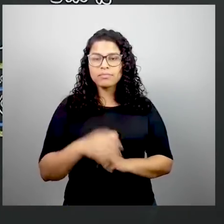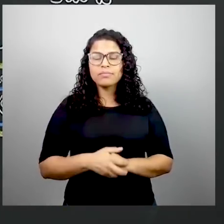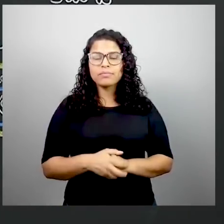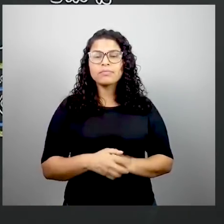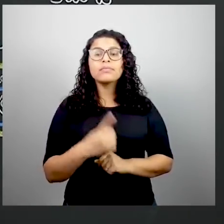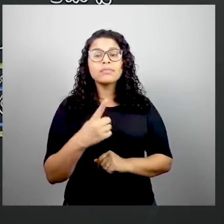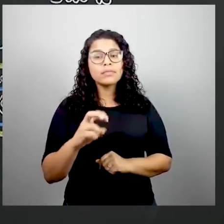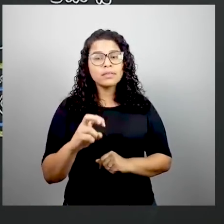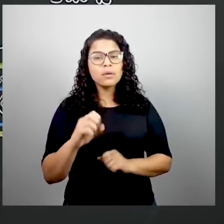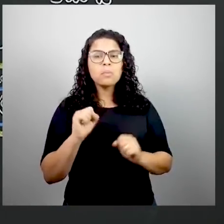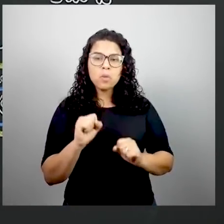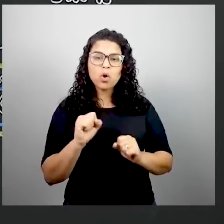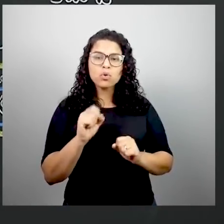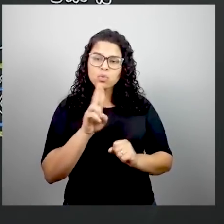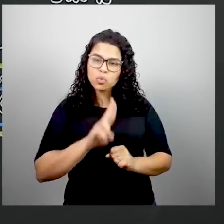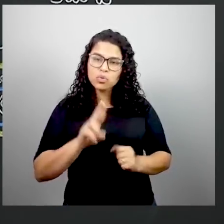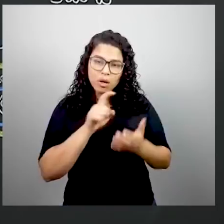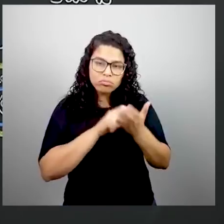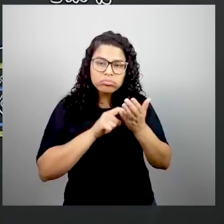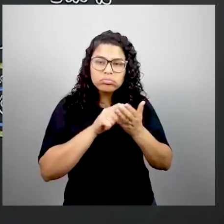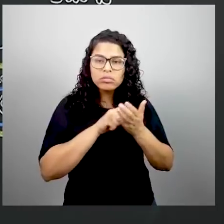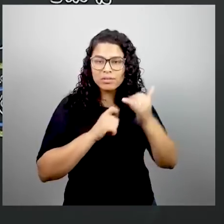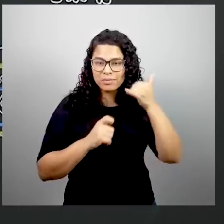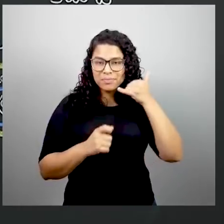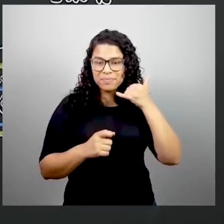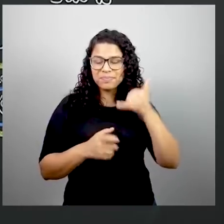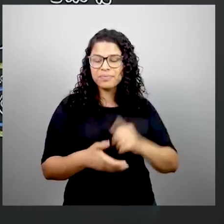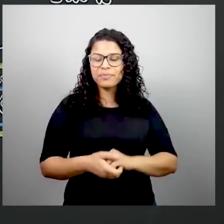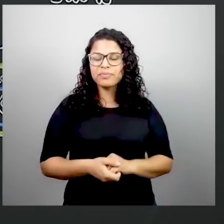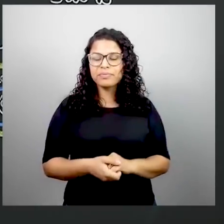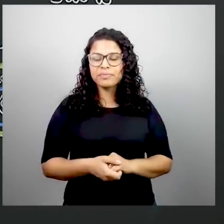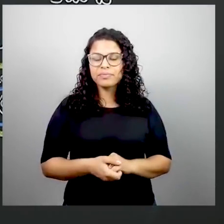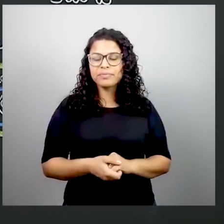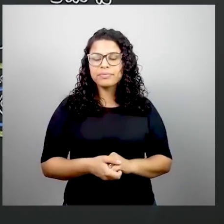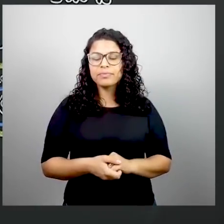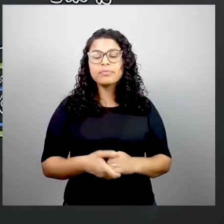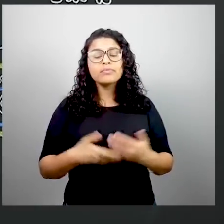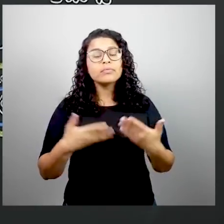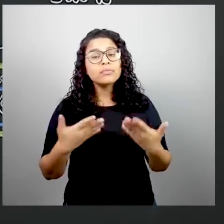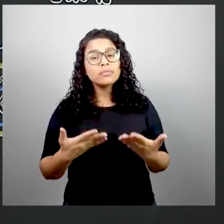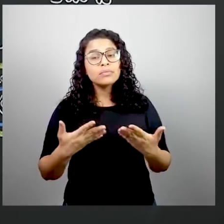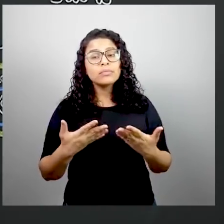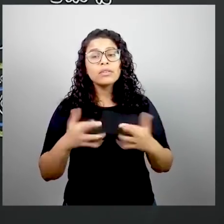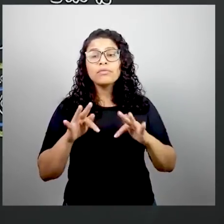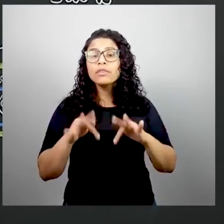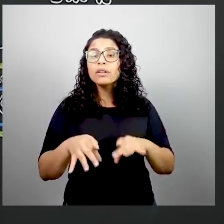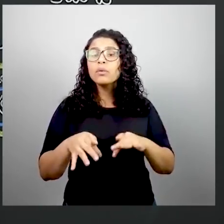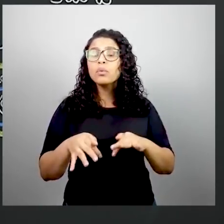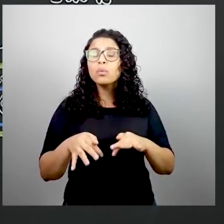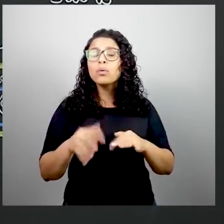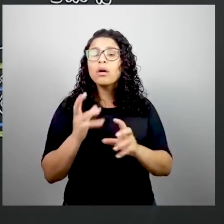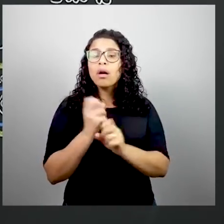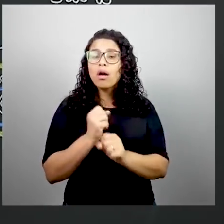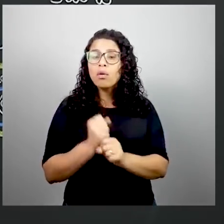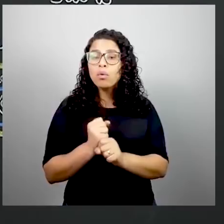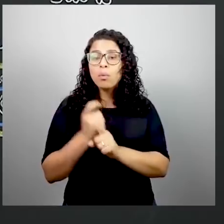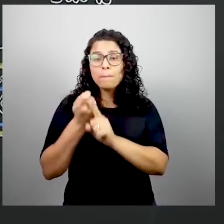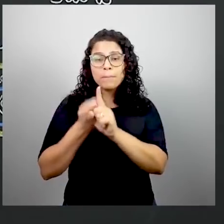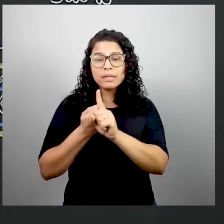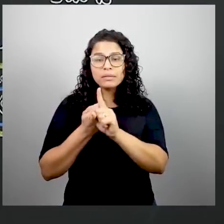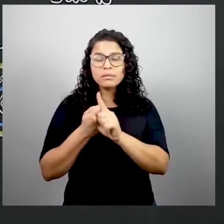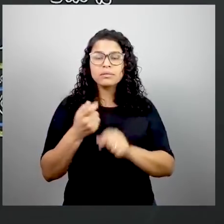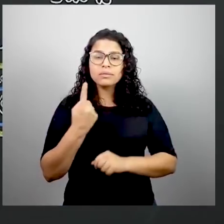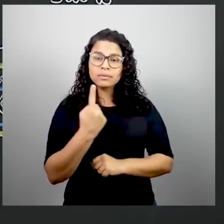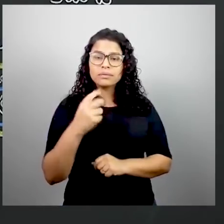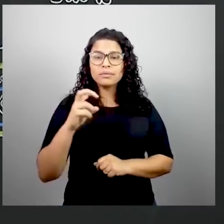celular, 30. Legal. E aí, chego então no meu cálculo final da energia por mês.